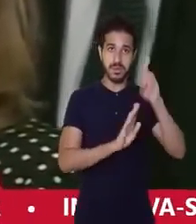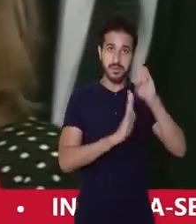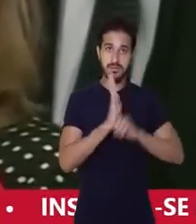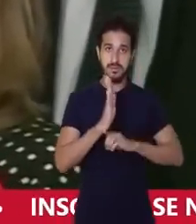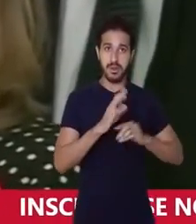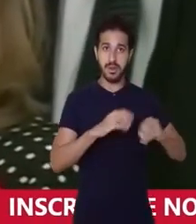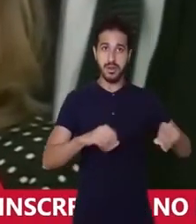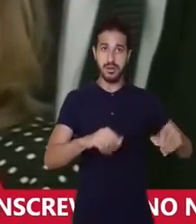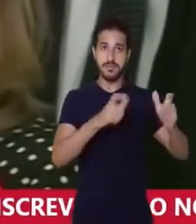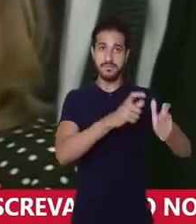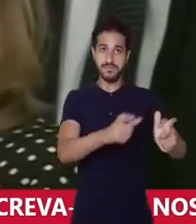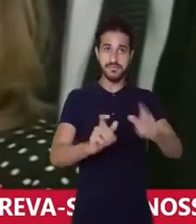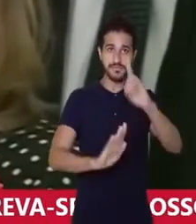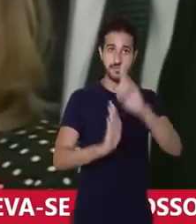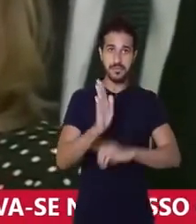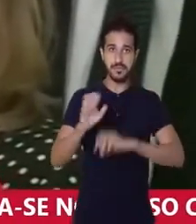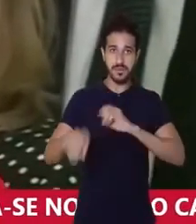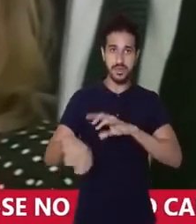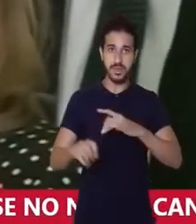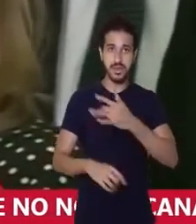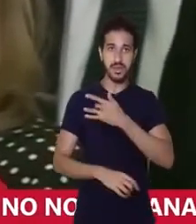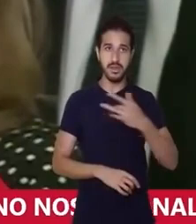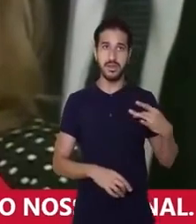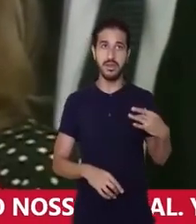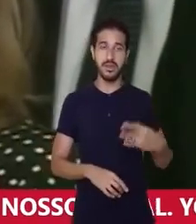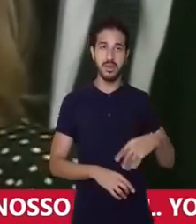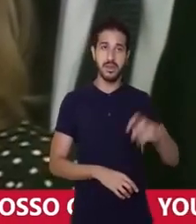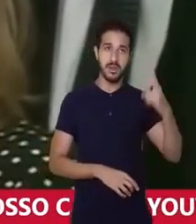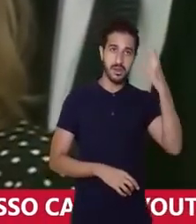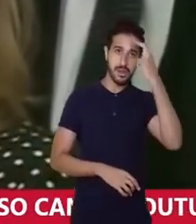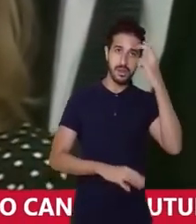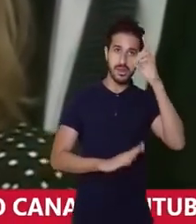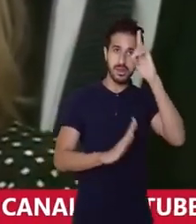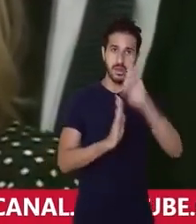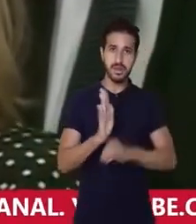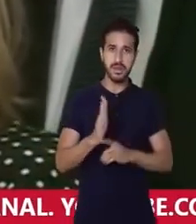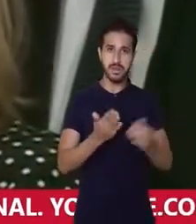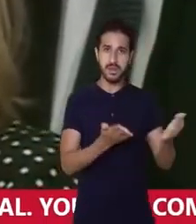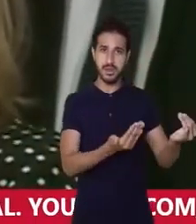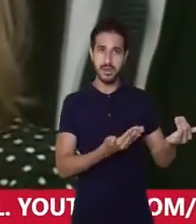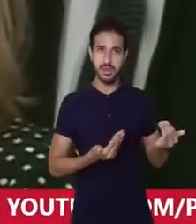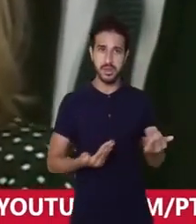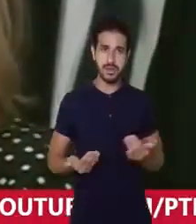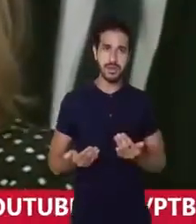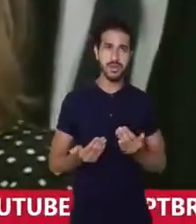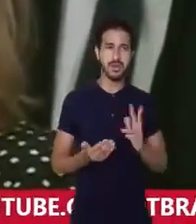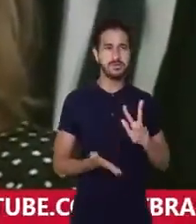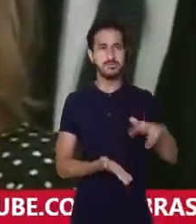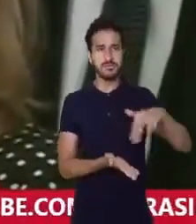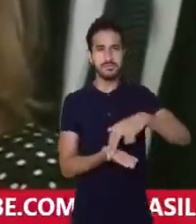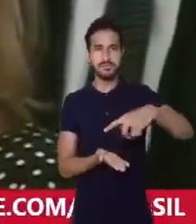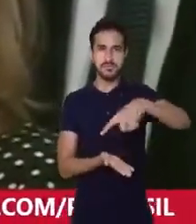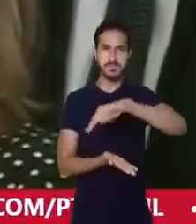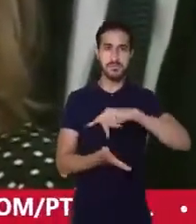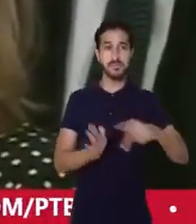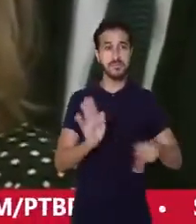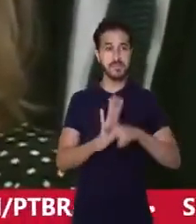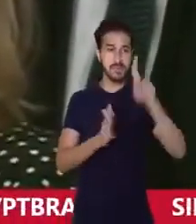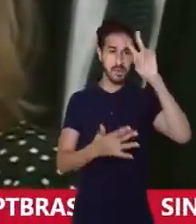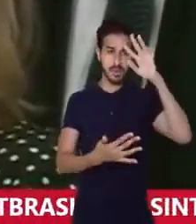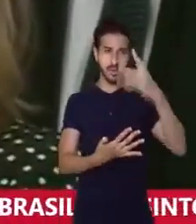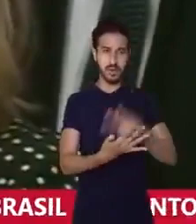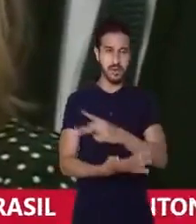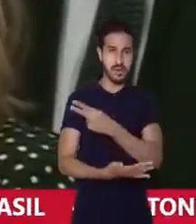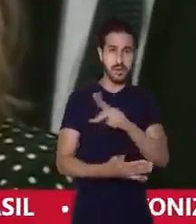terra, direito à educação, à saúde e à cultura, direito aos jovens de protagonizarem sua própria